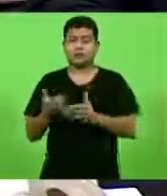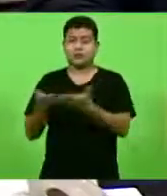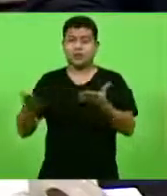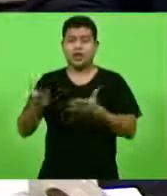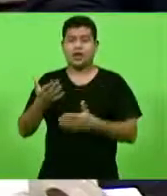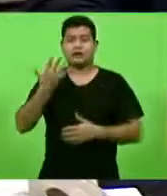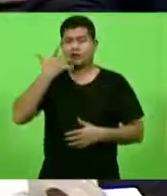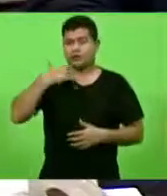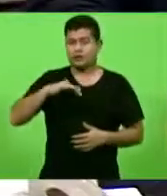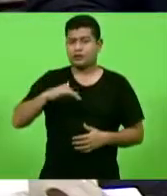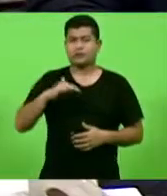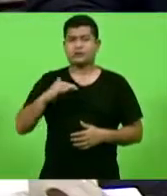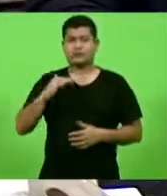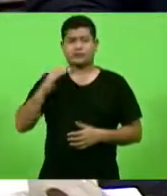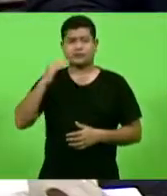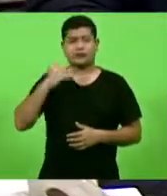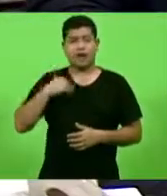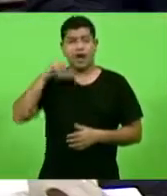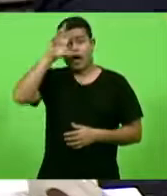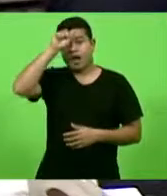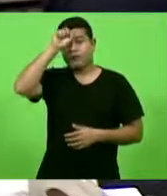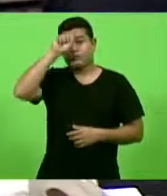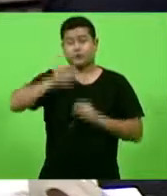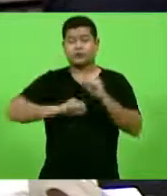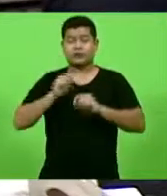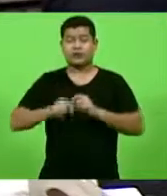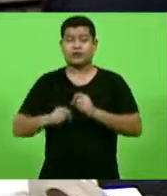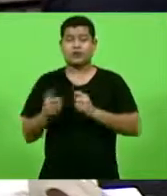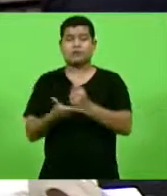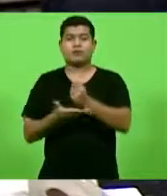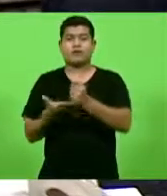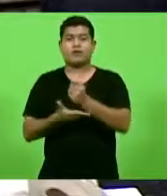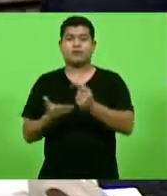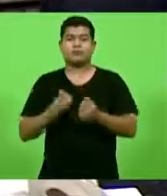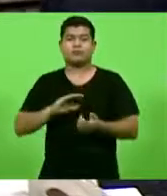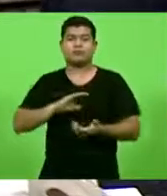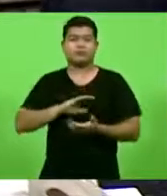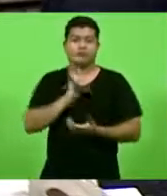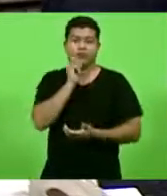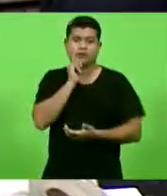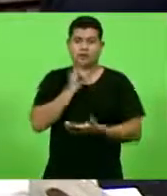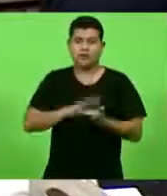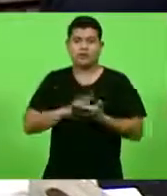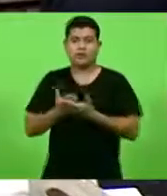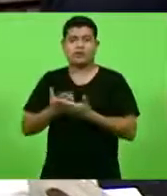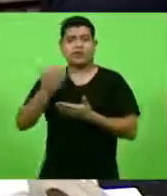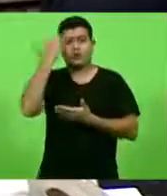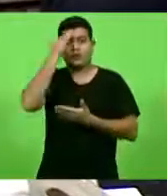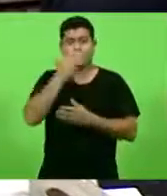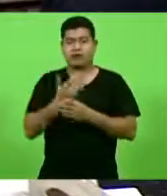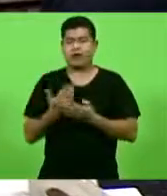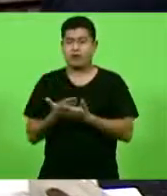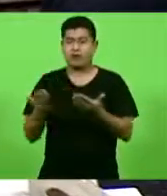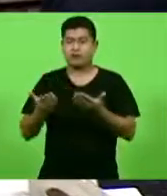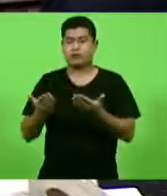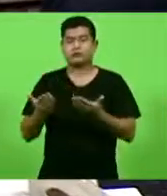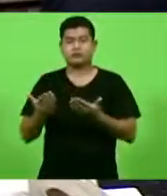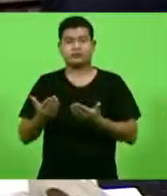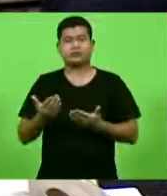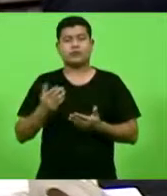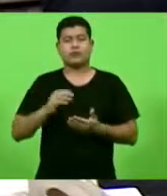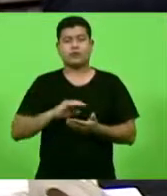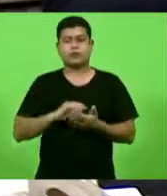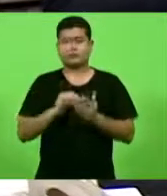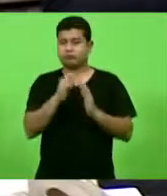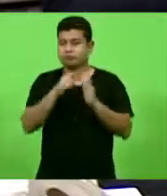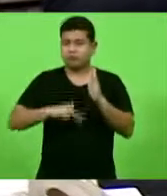escola sabendo as matérias básicas, sabendo interpretar um texto, sabendo fazer as operações. Eu tenho certeza que isso criará,